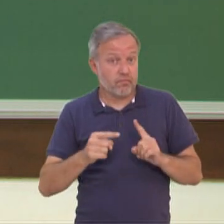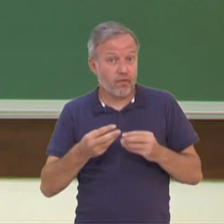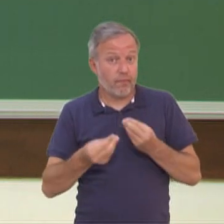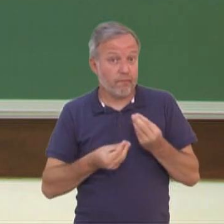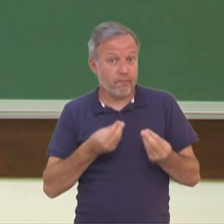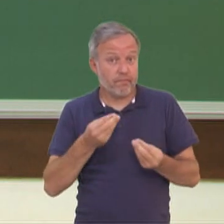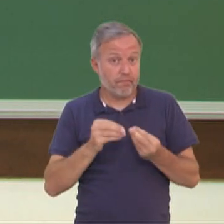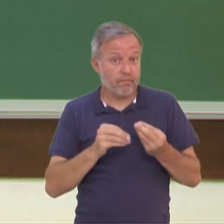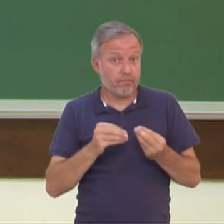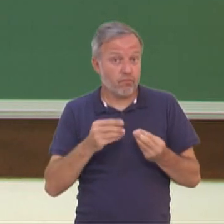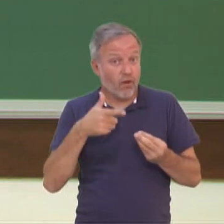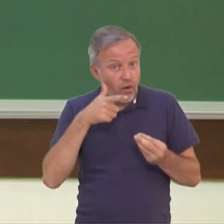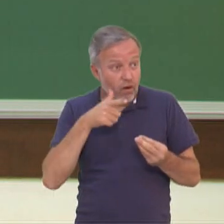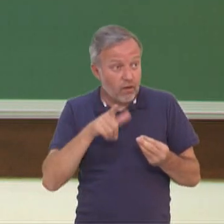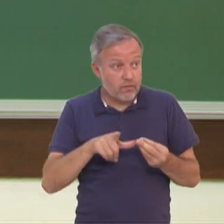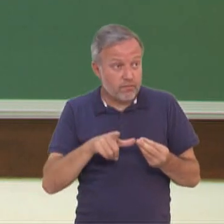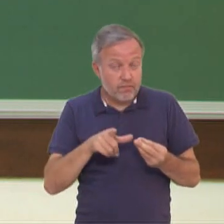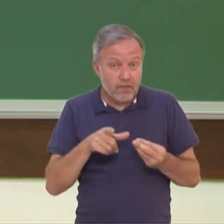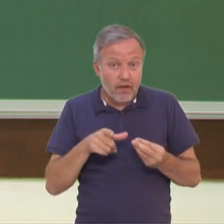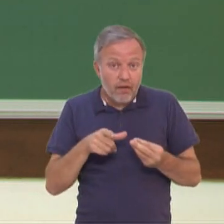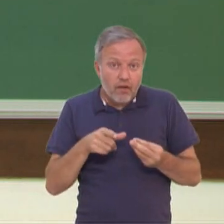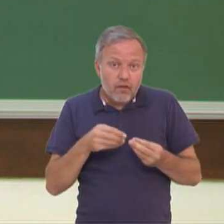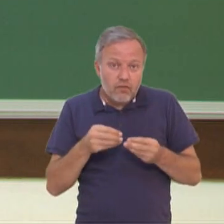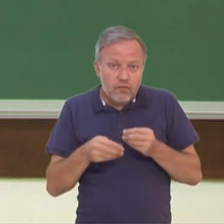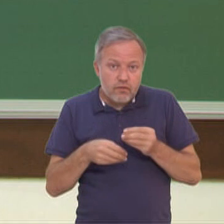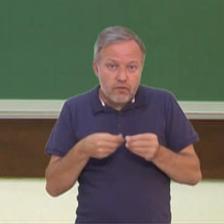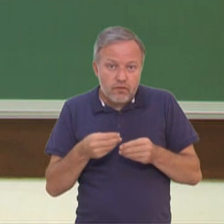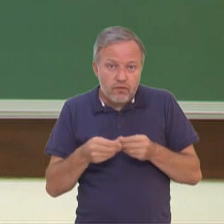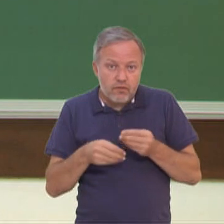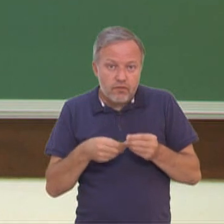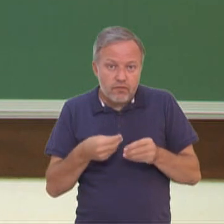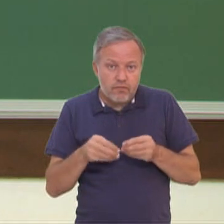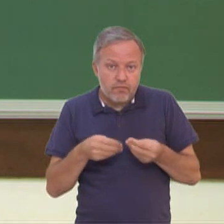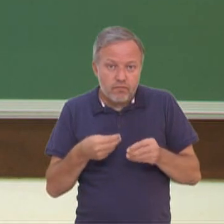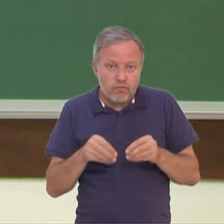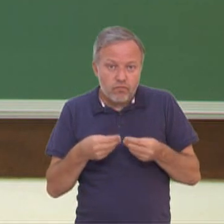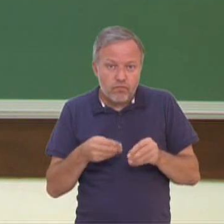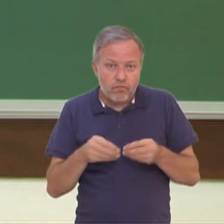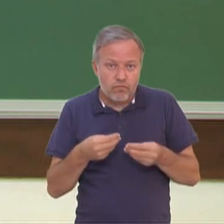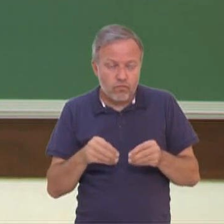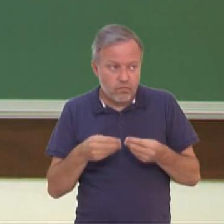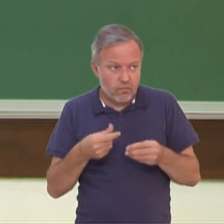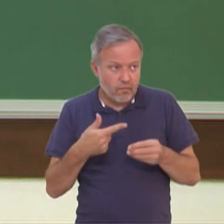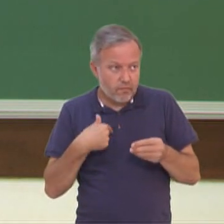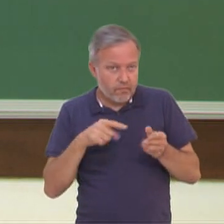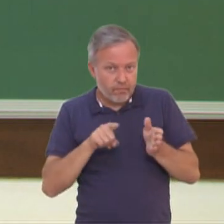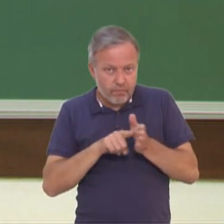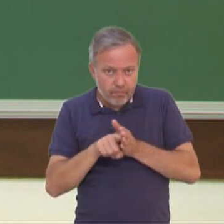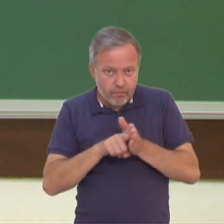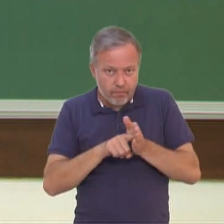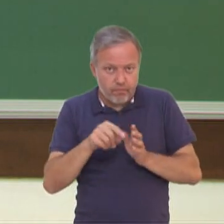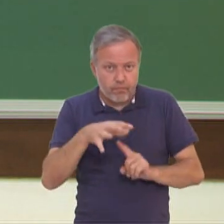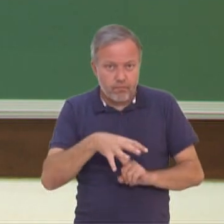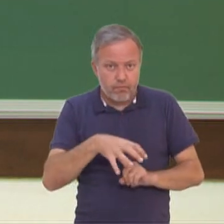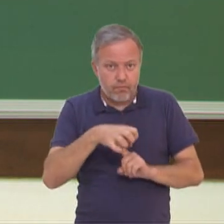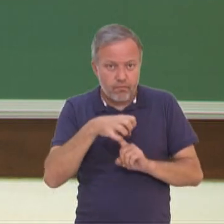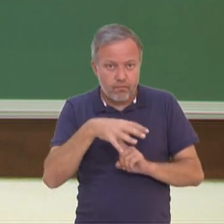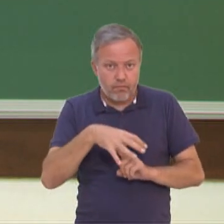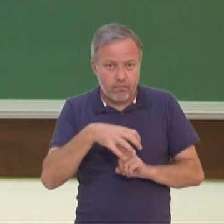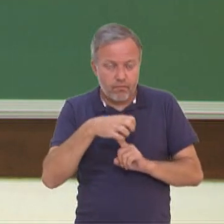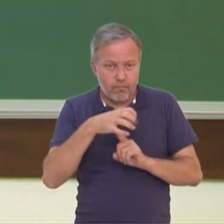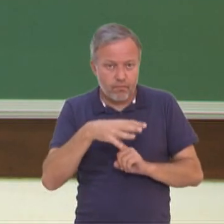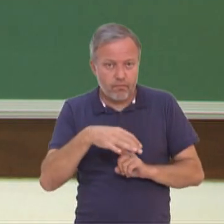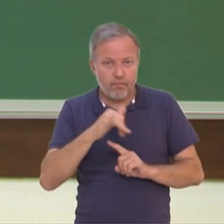fazem isso? Por que o fungo consegue destruir plástico? Eu tive colegas de faculdade que pesquisavam fungos que degradam corantes